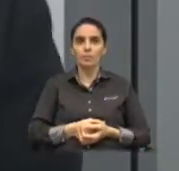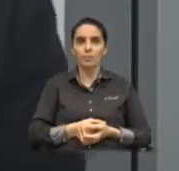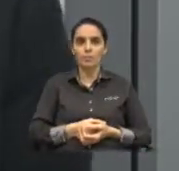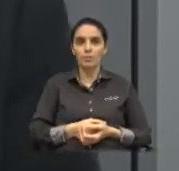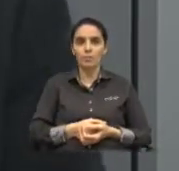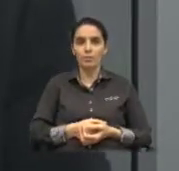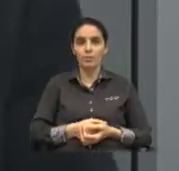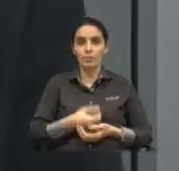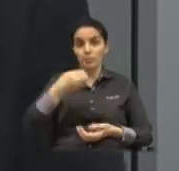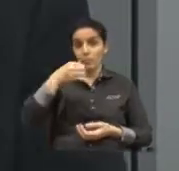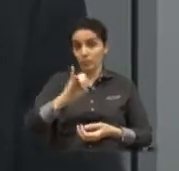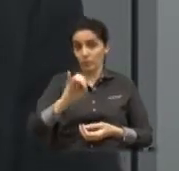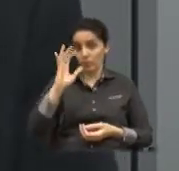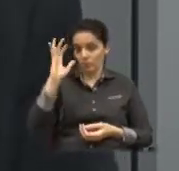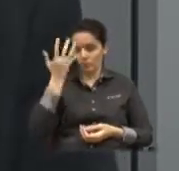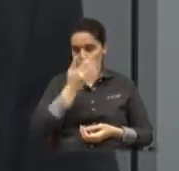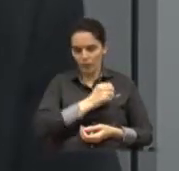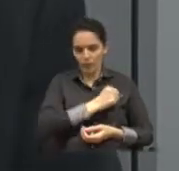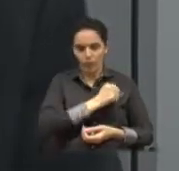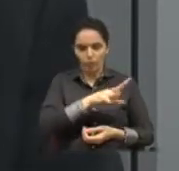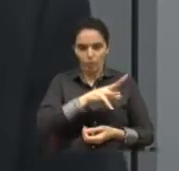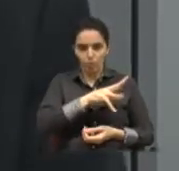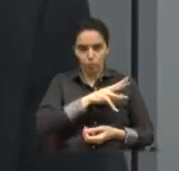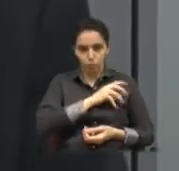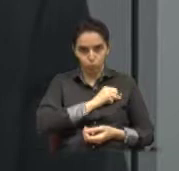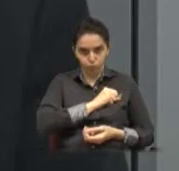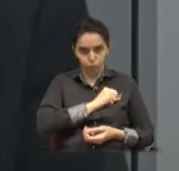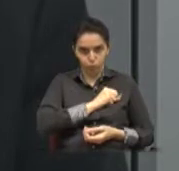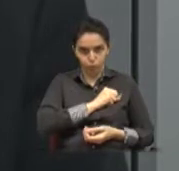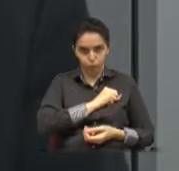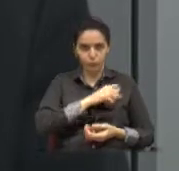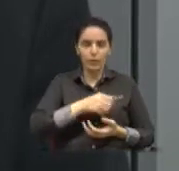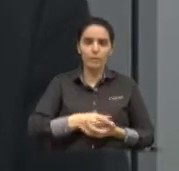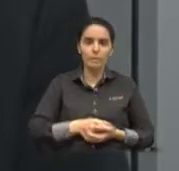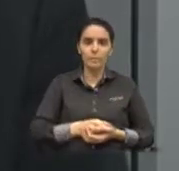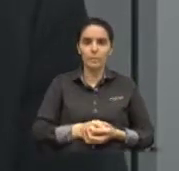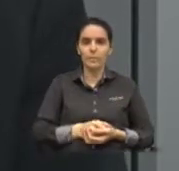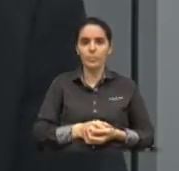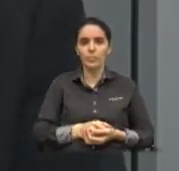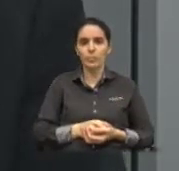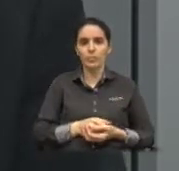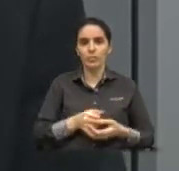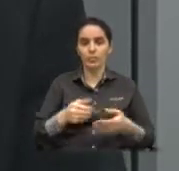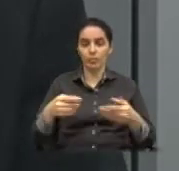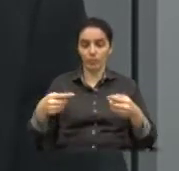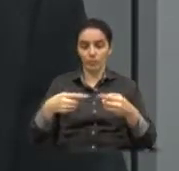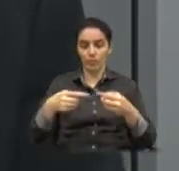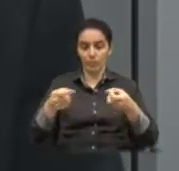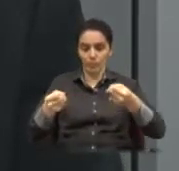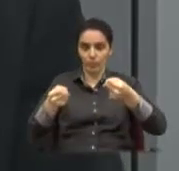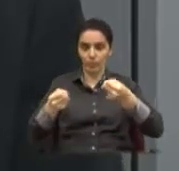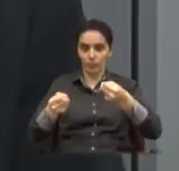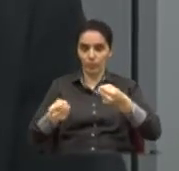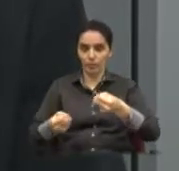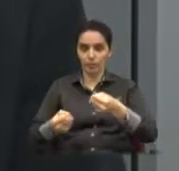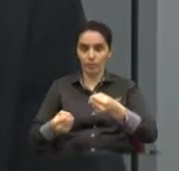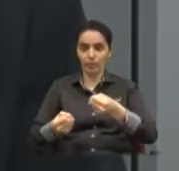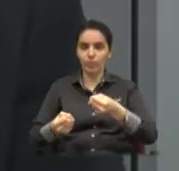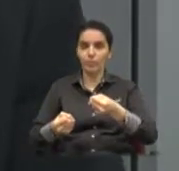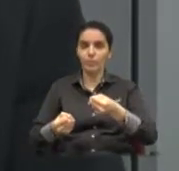numa parada cardiorrespiratória ou numa fibrilação atrial, esse aparelho, ele faz